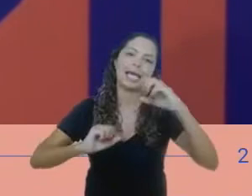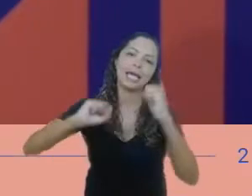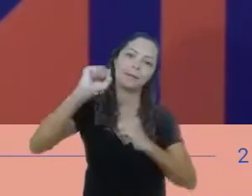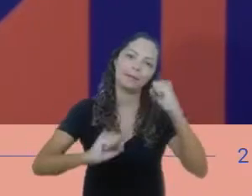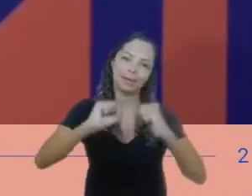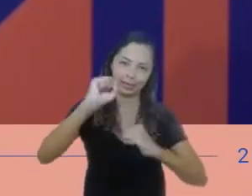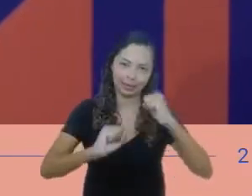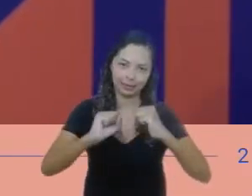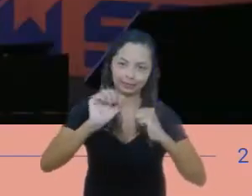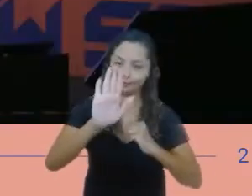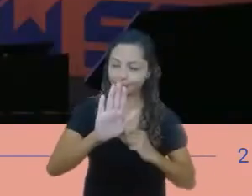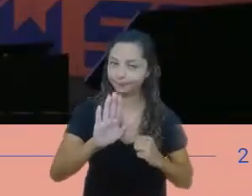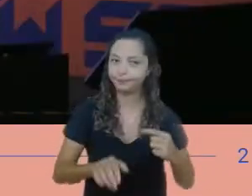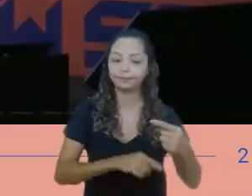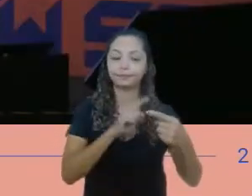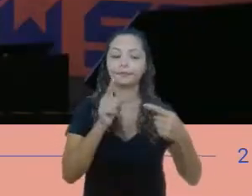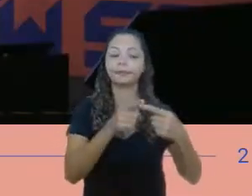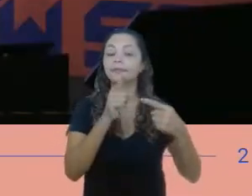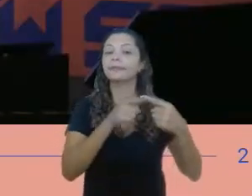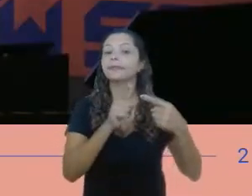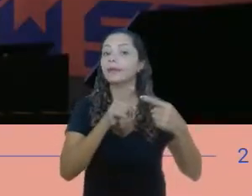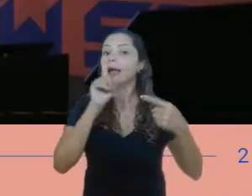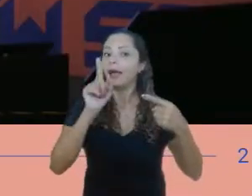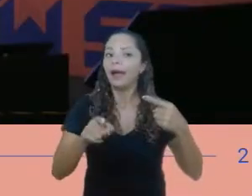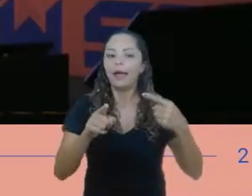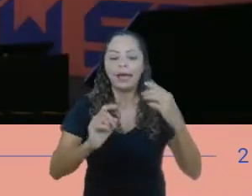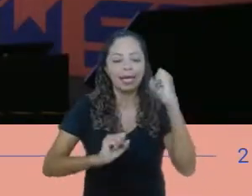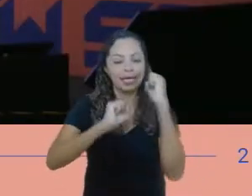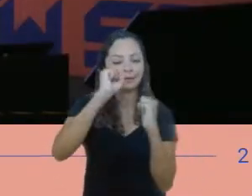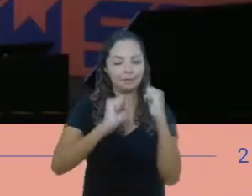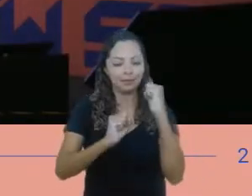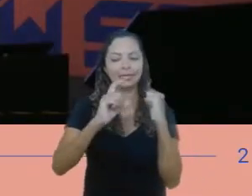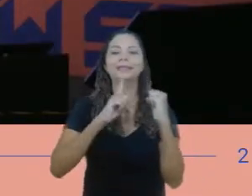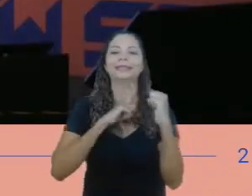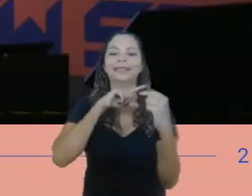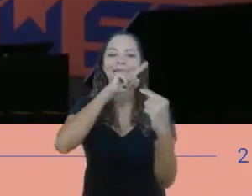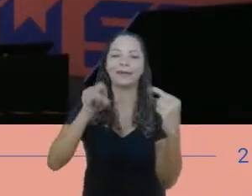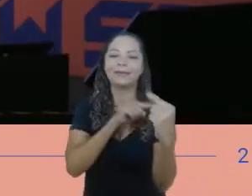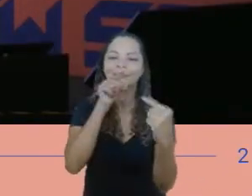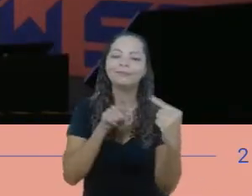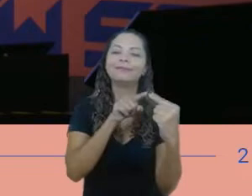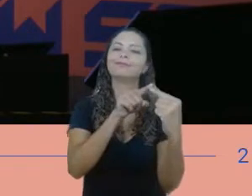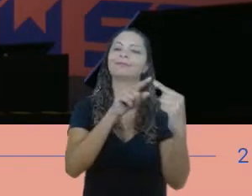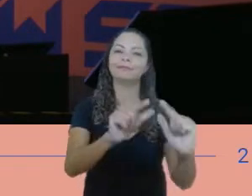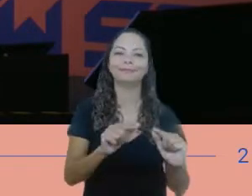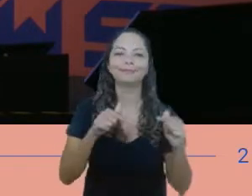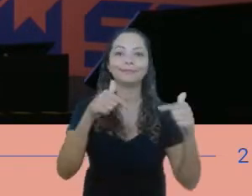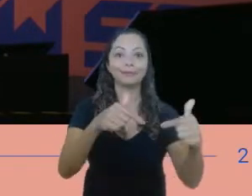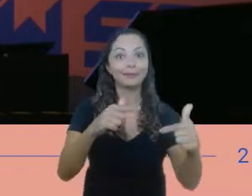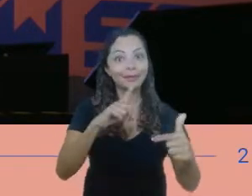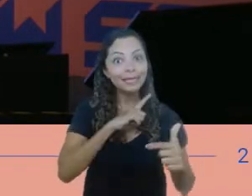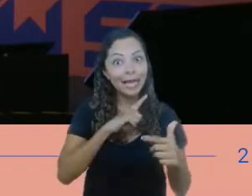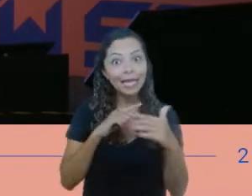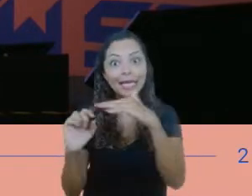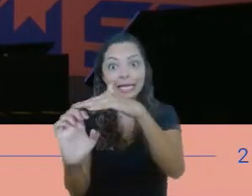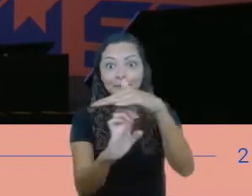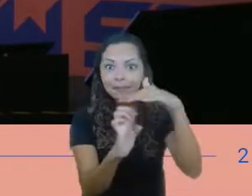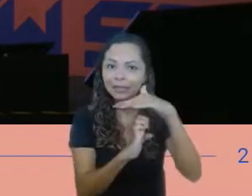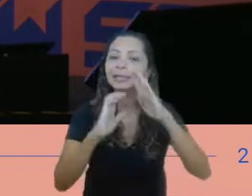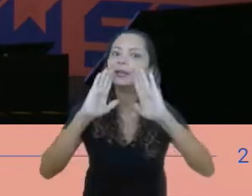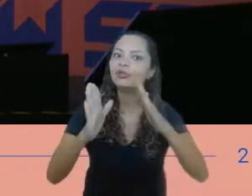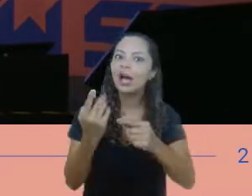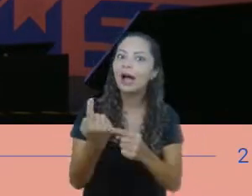com essa missão EA gente vai ter aqui com a gente no nosso próximo workshop empresas que nasceram já com essa missão de trazer